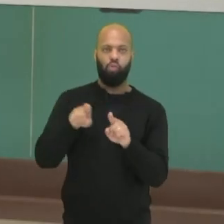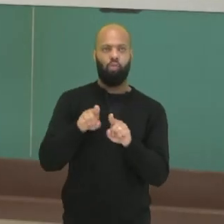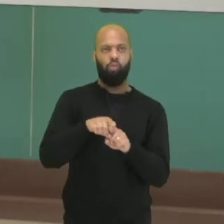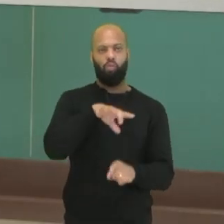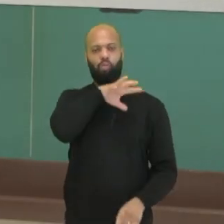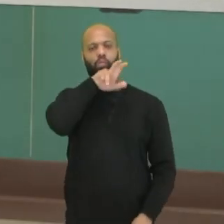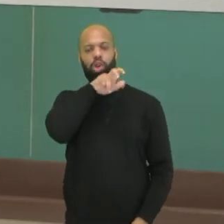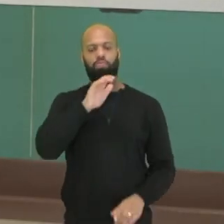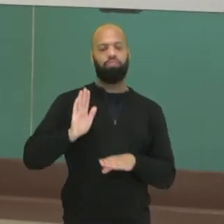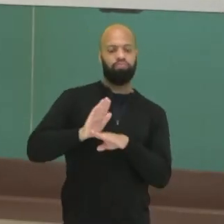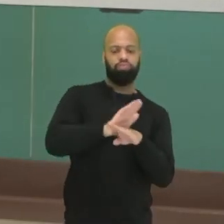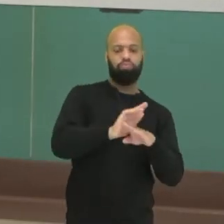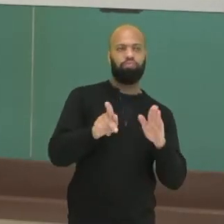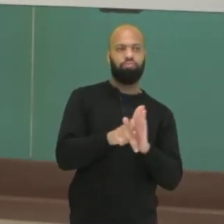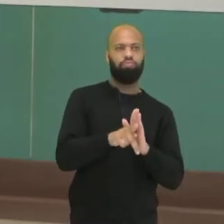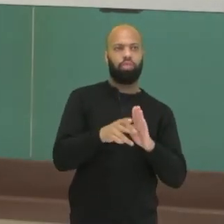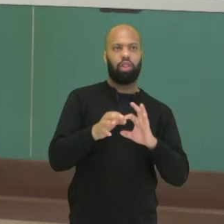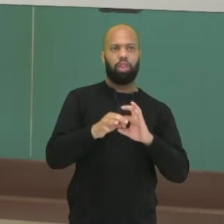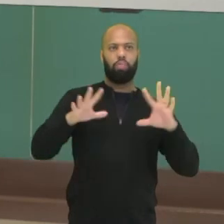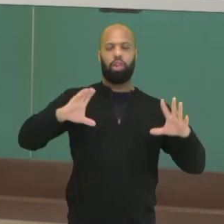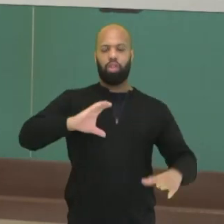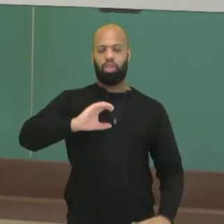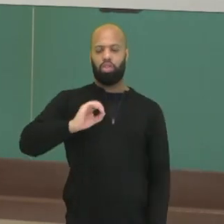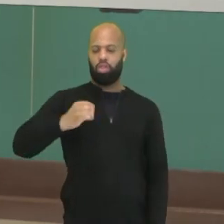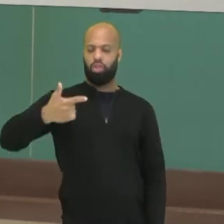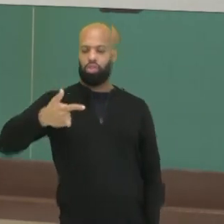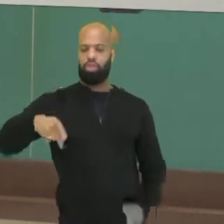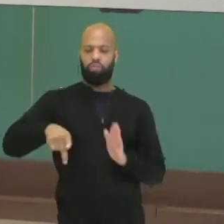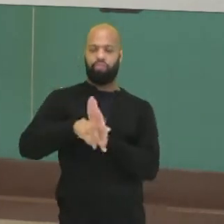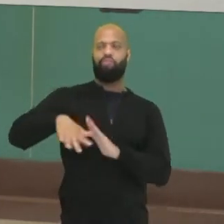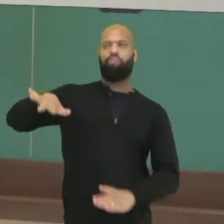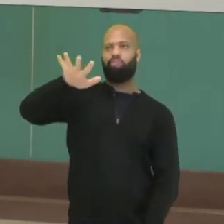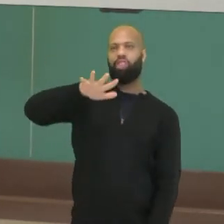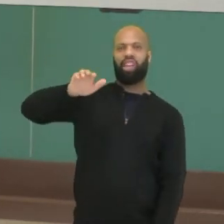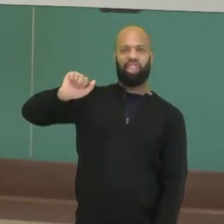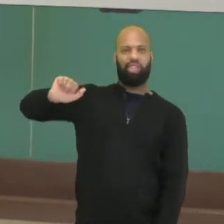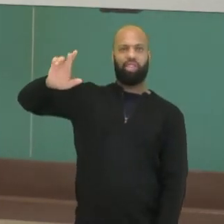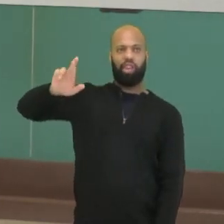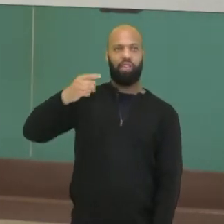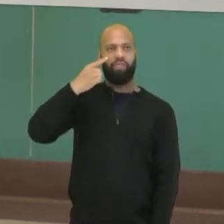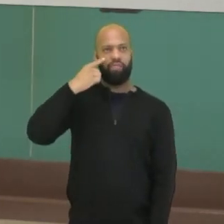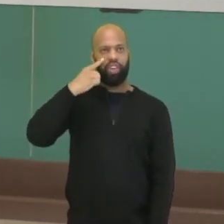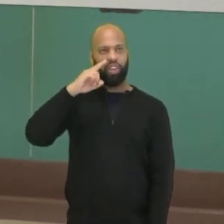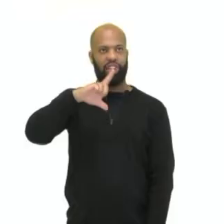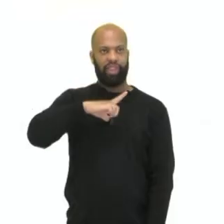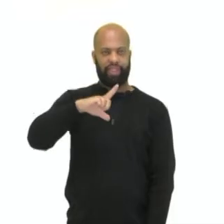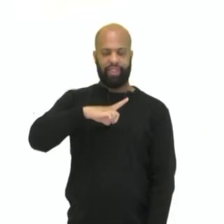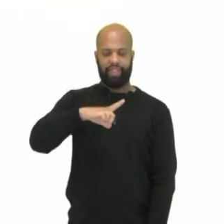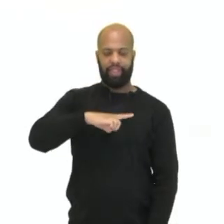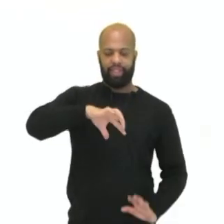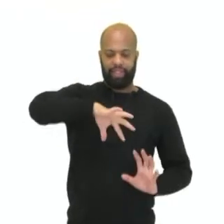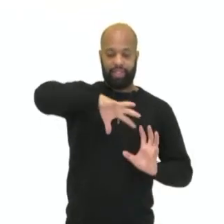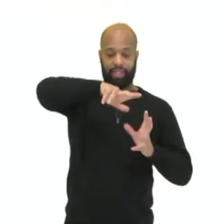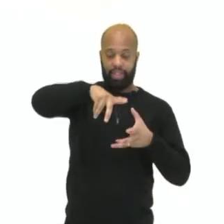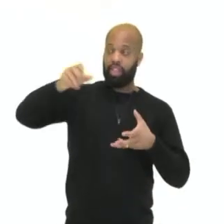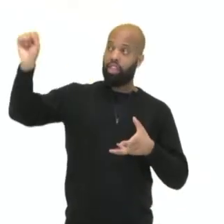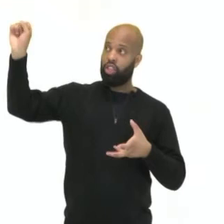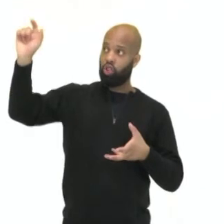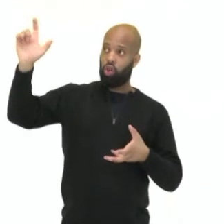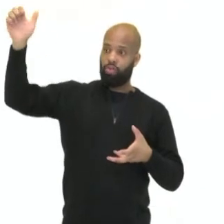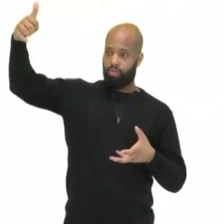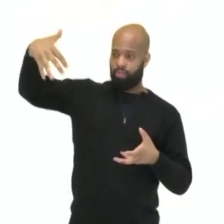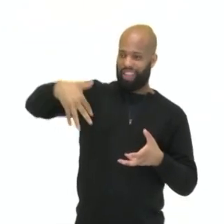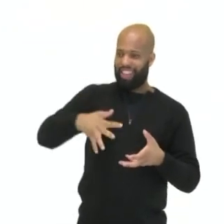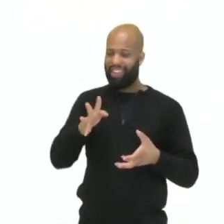na liberação desse gás carbônico para a atmosfera. Uma coisa importante, efeito estufa. Ele é importante, gente, porque mantém